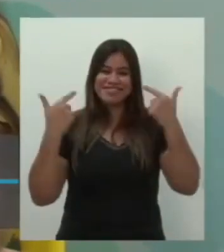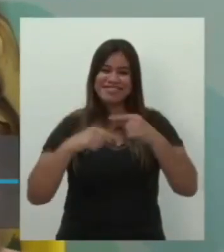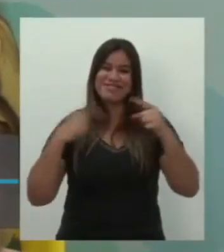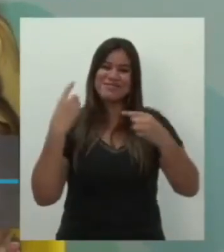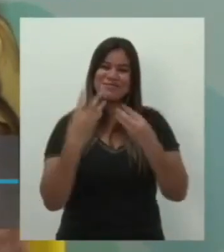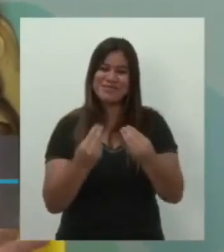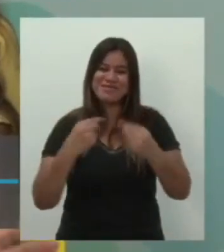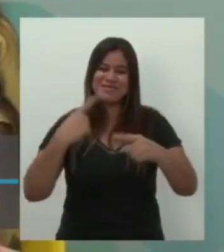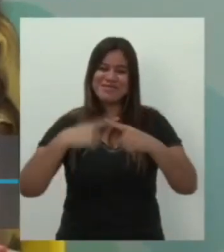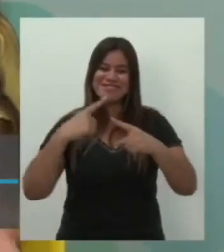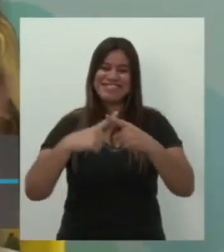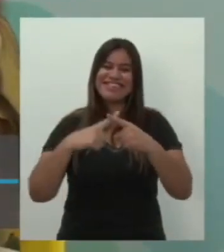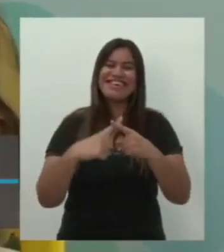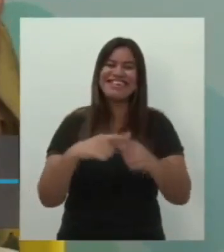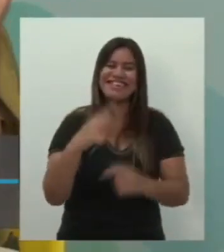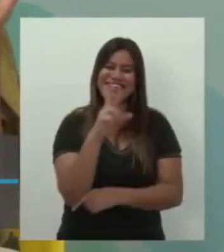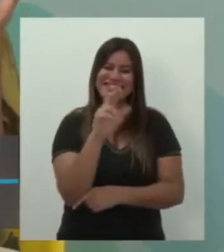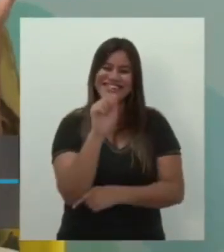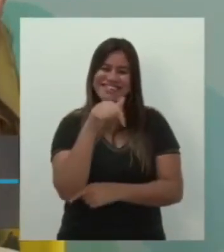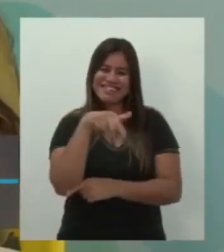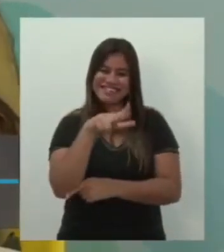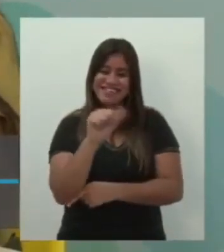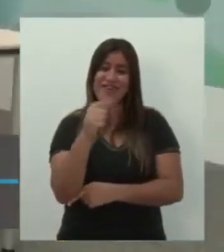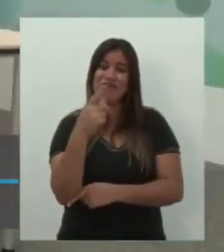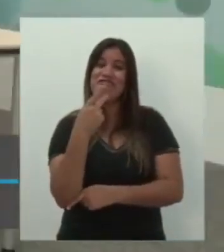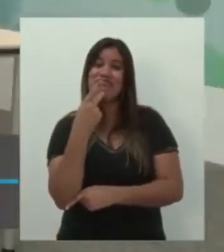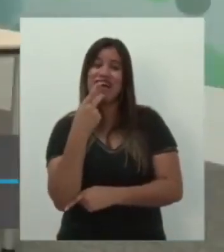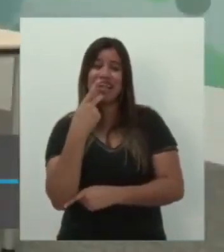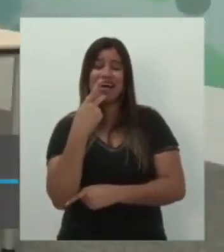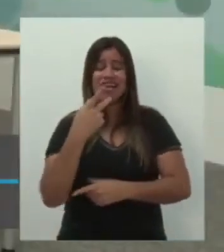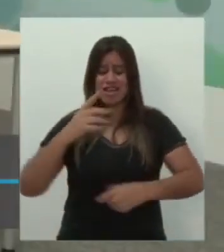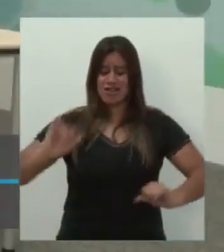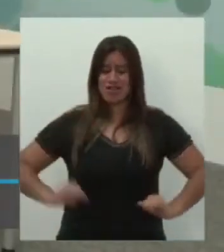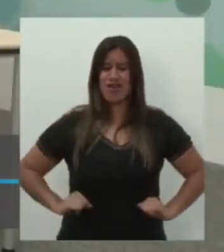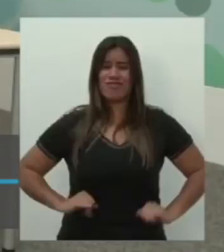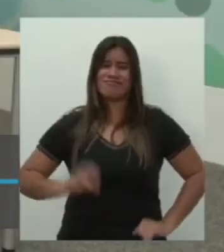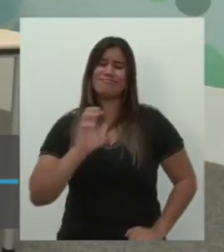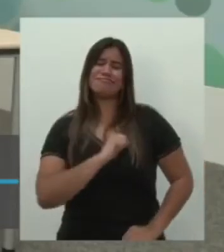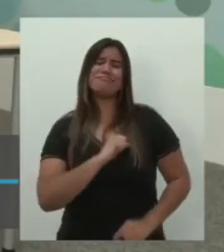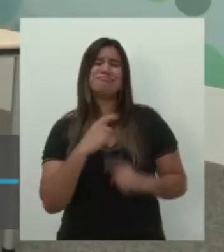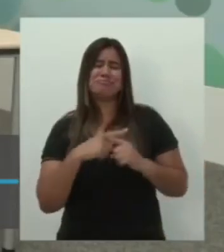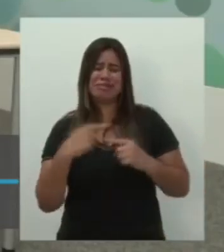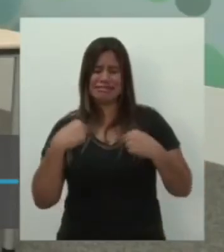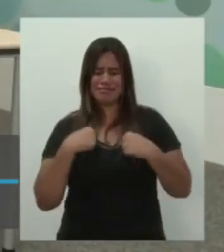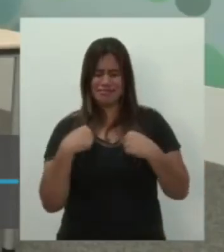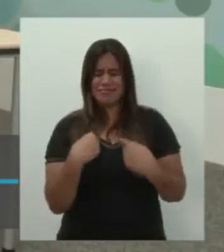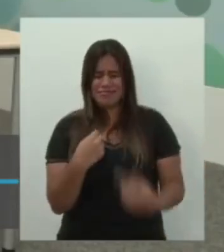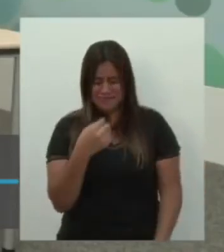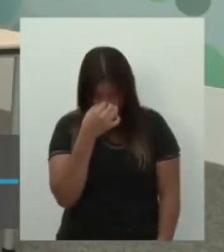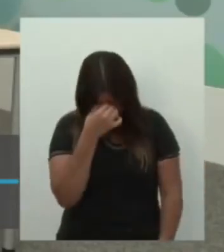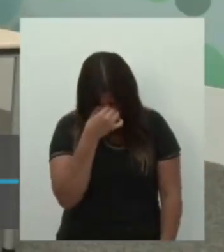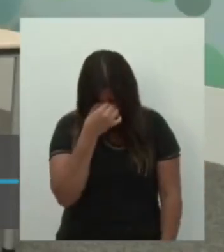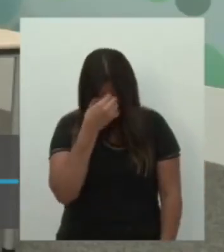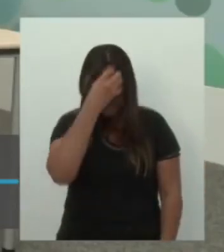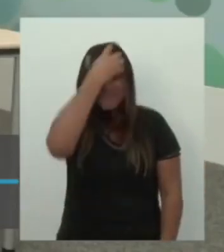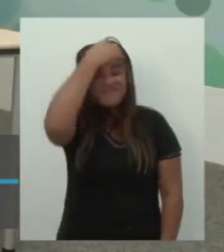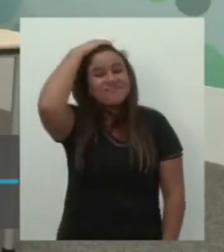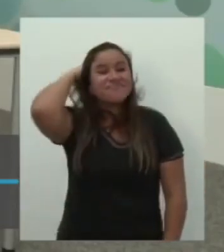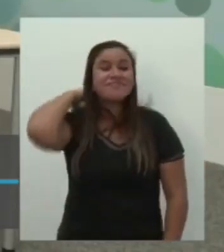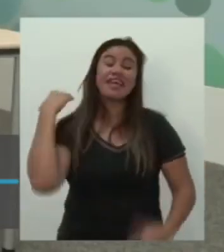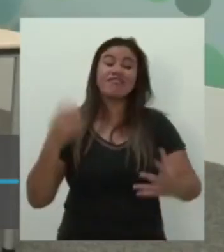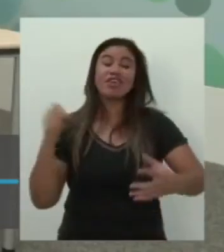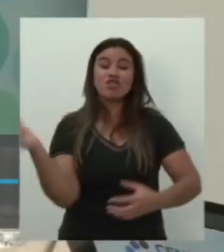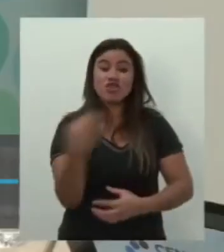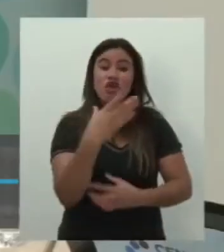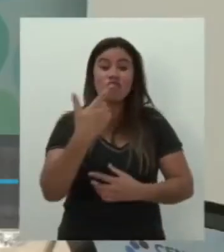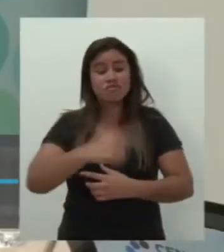atualmente os jovens sofrem muito por amor, inclusive eu. Ô, Raquel, por favor. Aqui, Então, estou falando que isso não é algo novo, isso desde a Idade